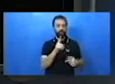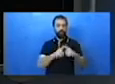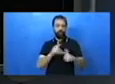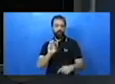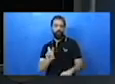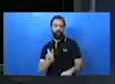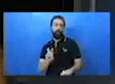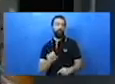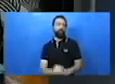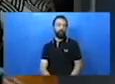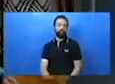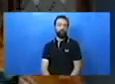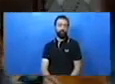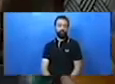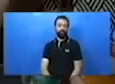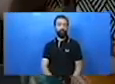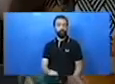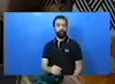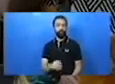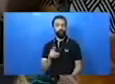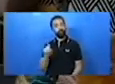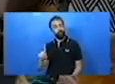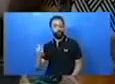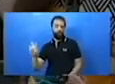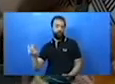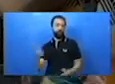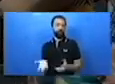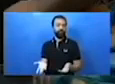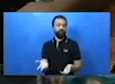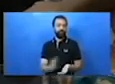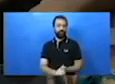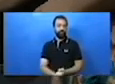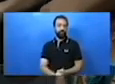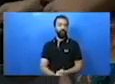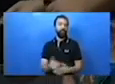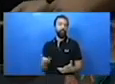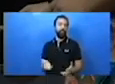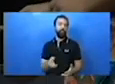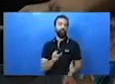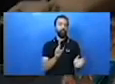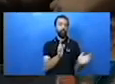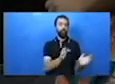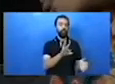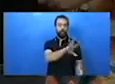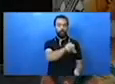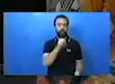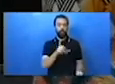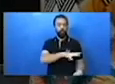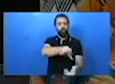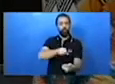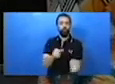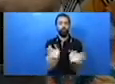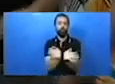3 vezes 5, eu tenho 15. E se eu pegar 4 grupos, pegar todos